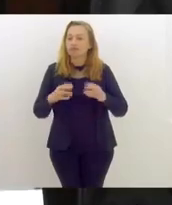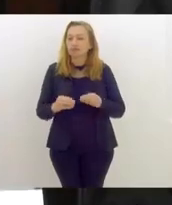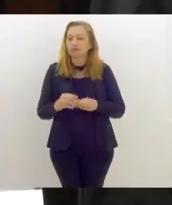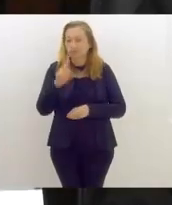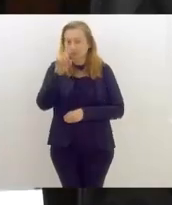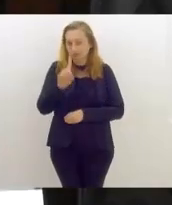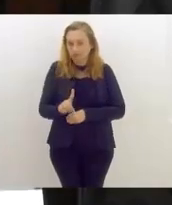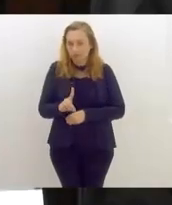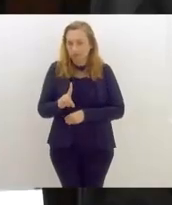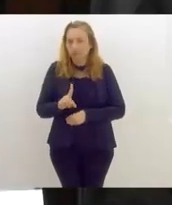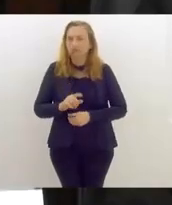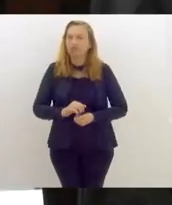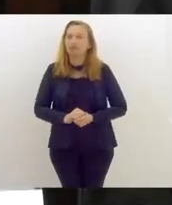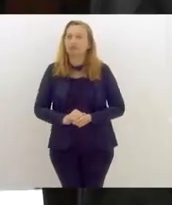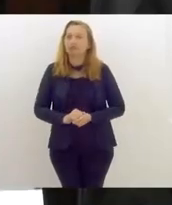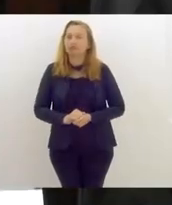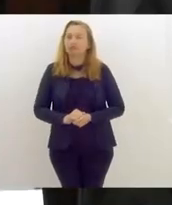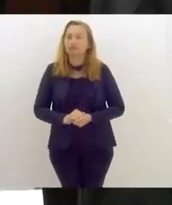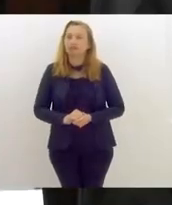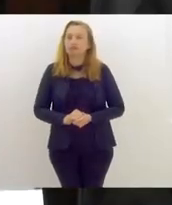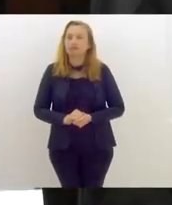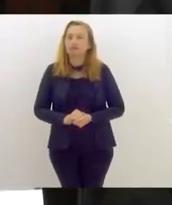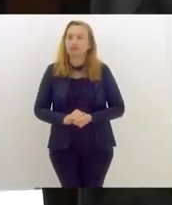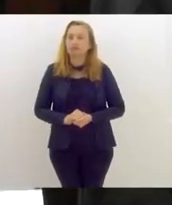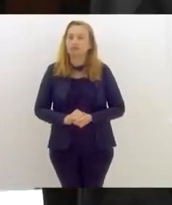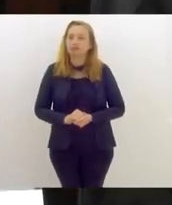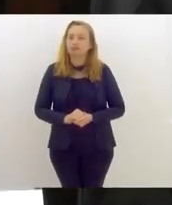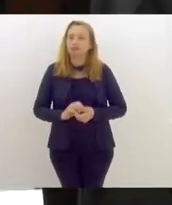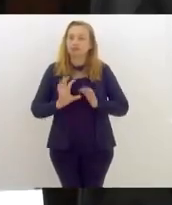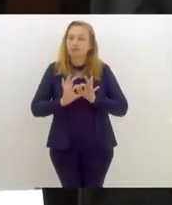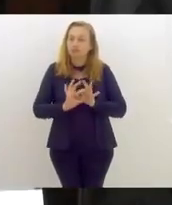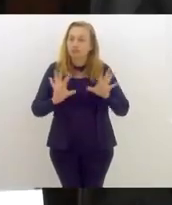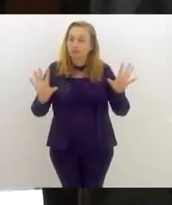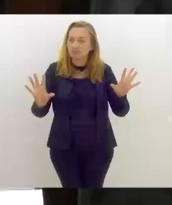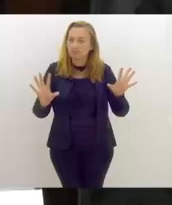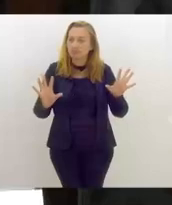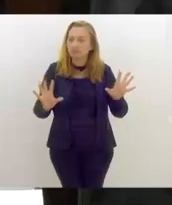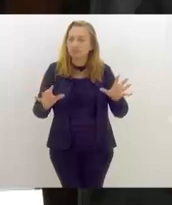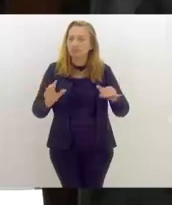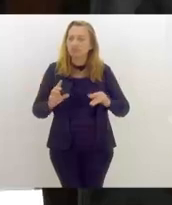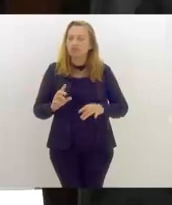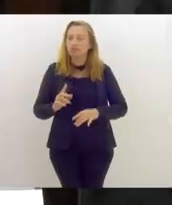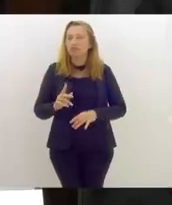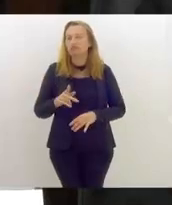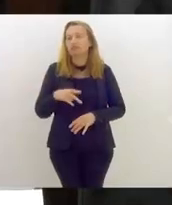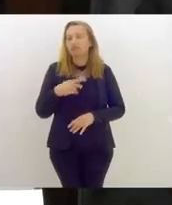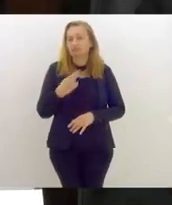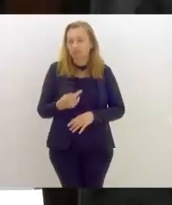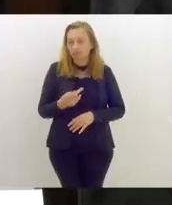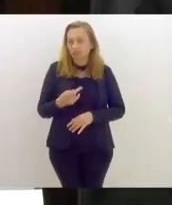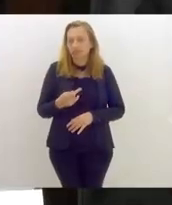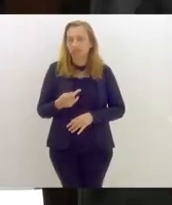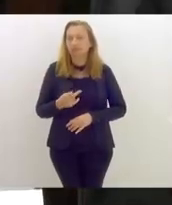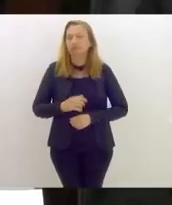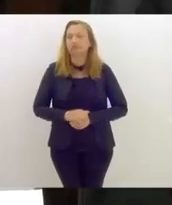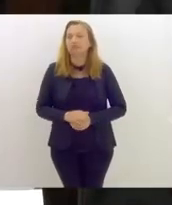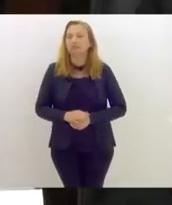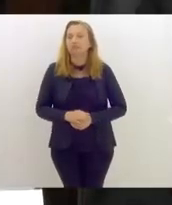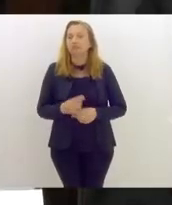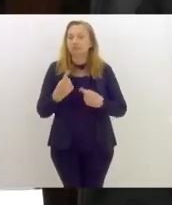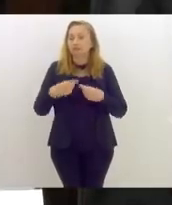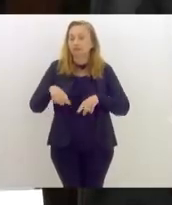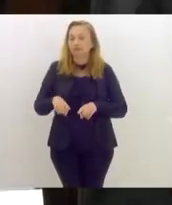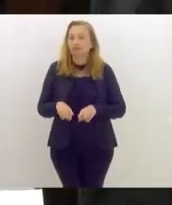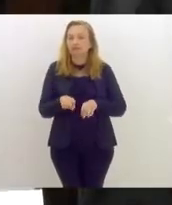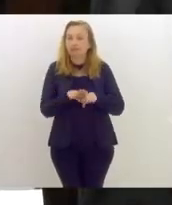direitos e sobretudo na garantia da Liberdade da expressão e da enfrentamento a